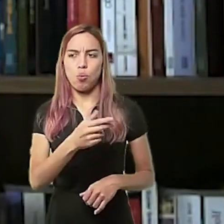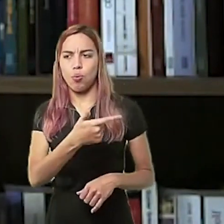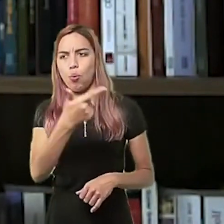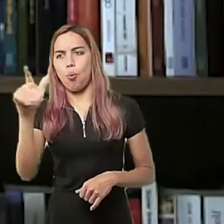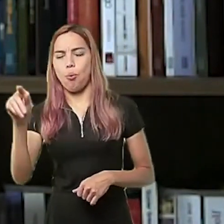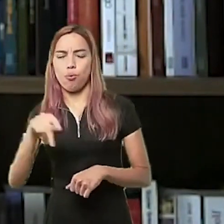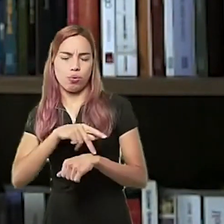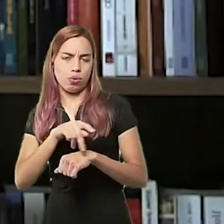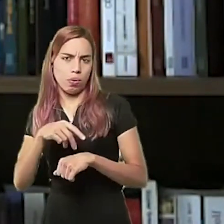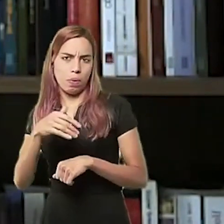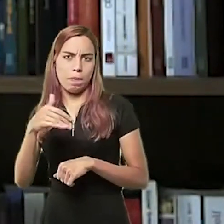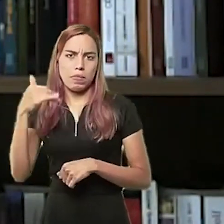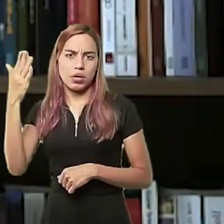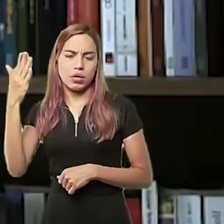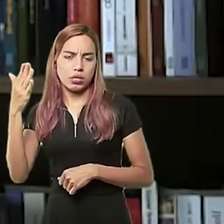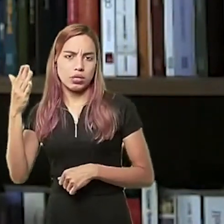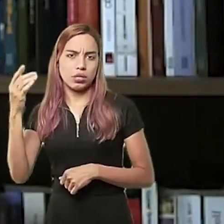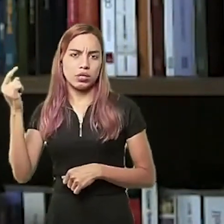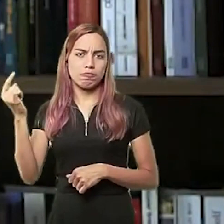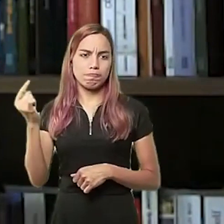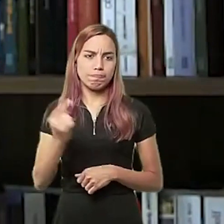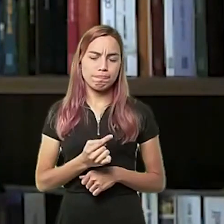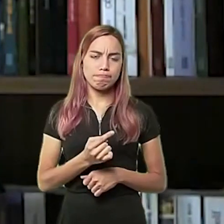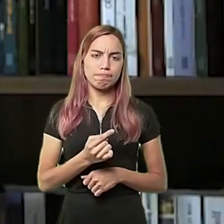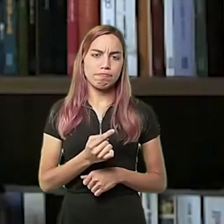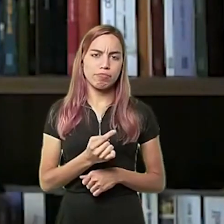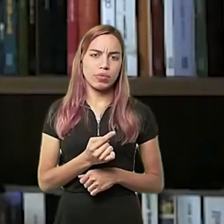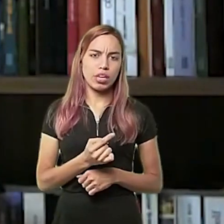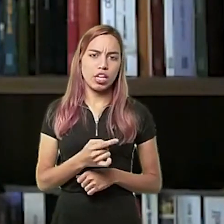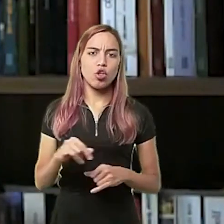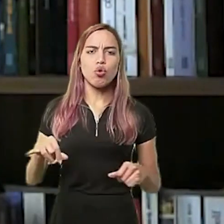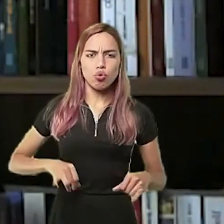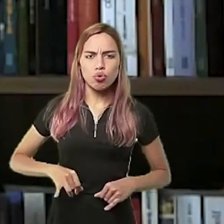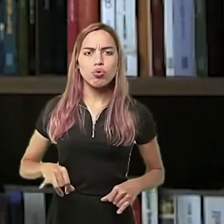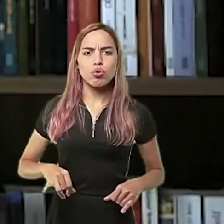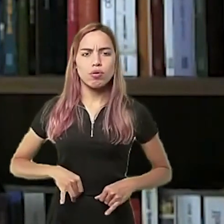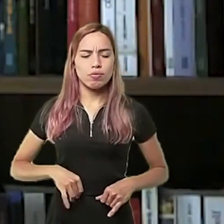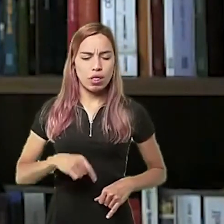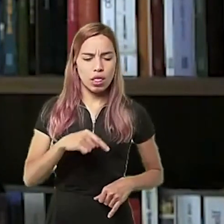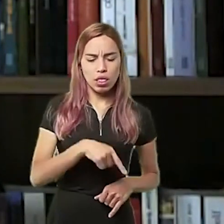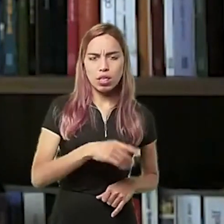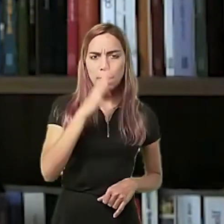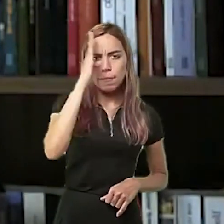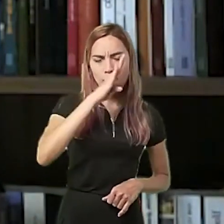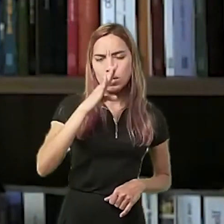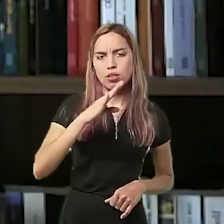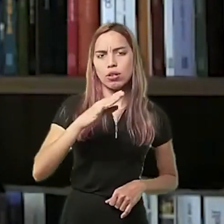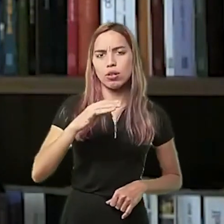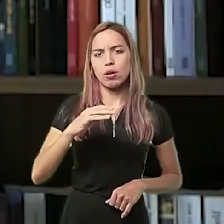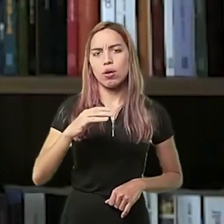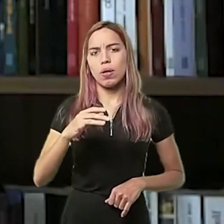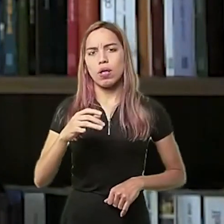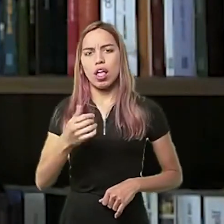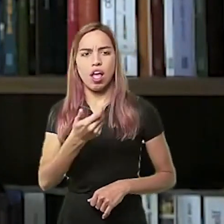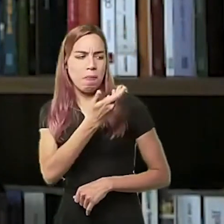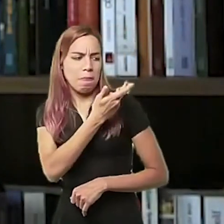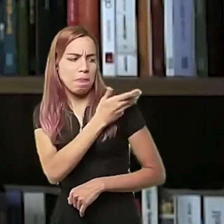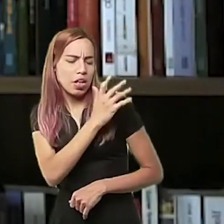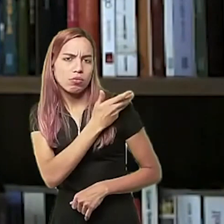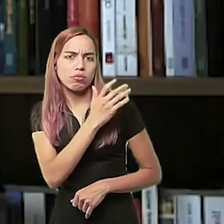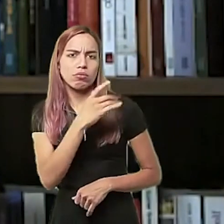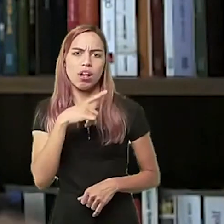um país que é estruturalmente desigual, estruturalmente racista, não há como esconder. E daí